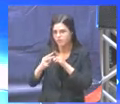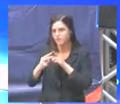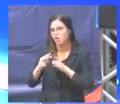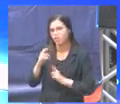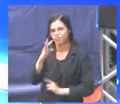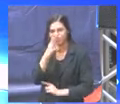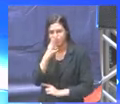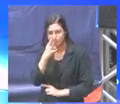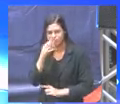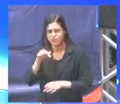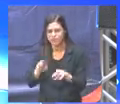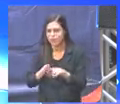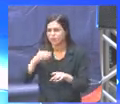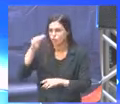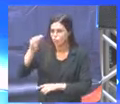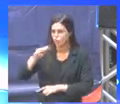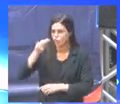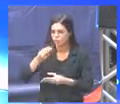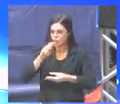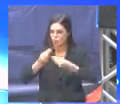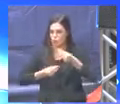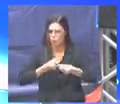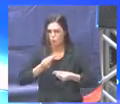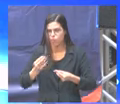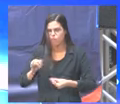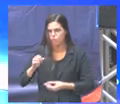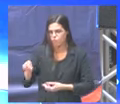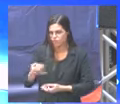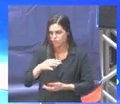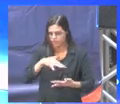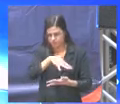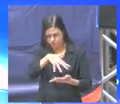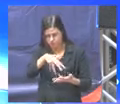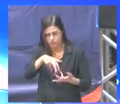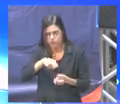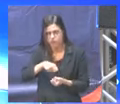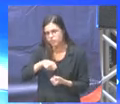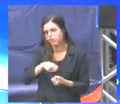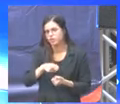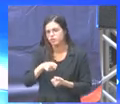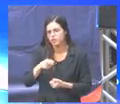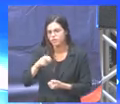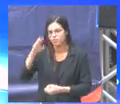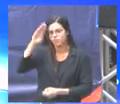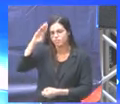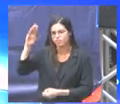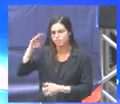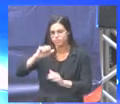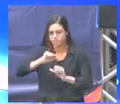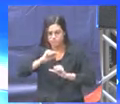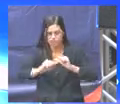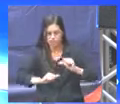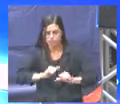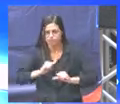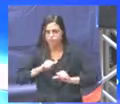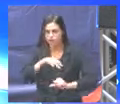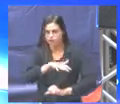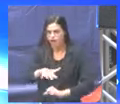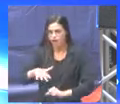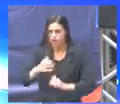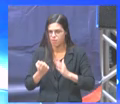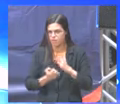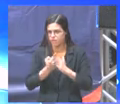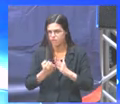e experiências concretas sobre como a inovação e a sustentabilidade são essenciais para transformar o cenário empresarial e social. Já gostaria de apresentar